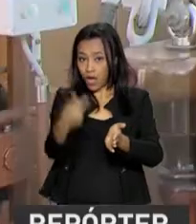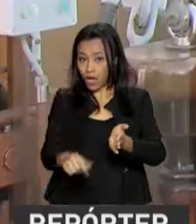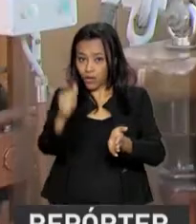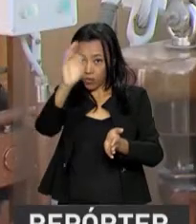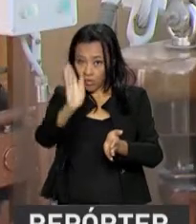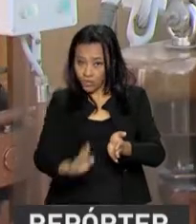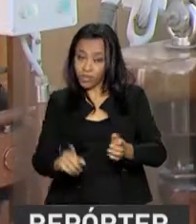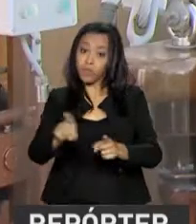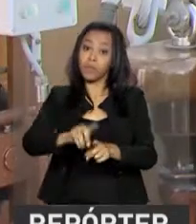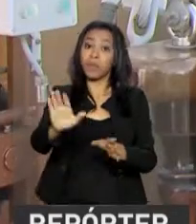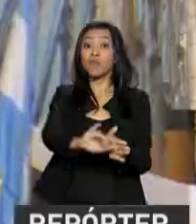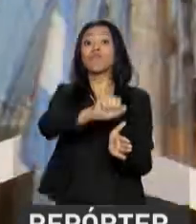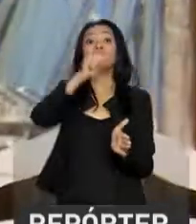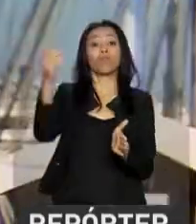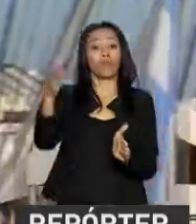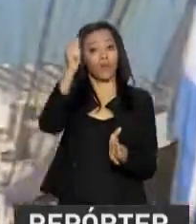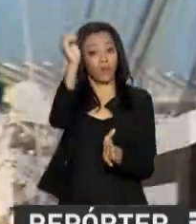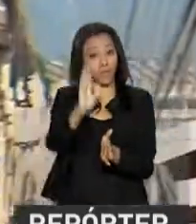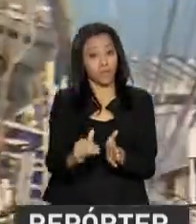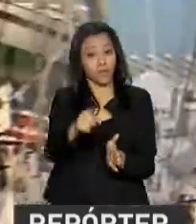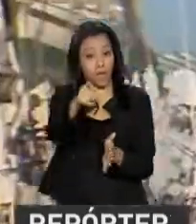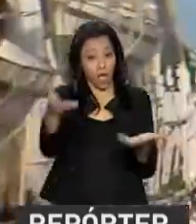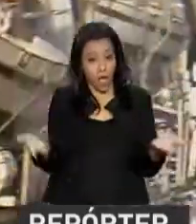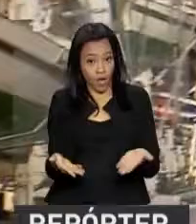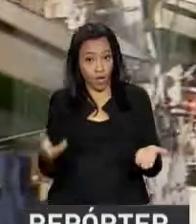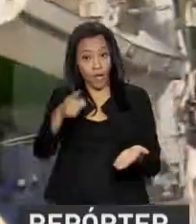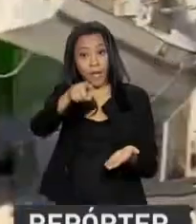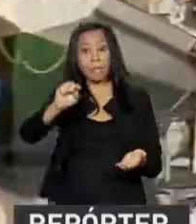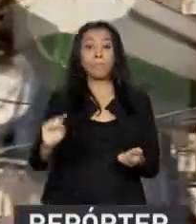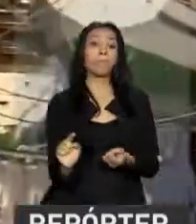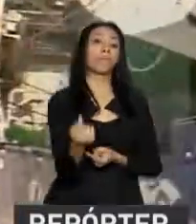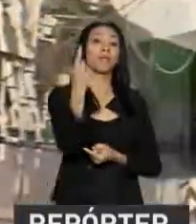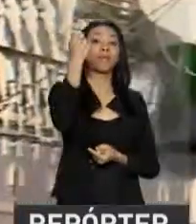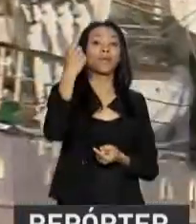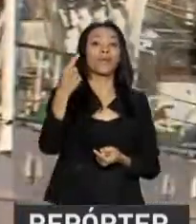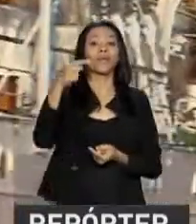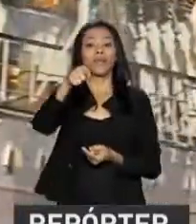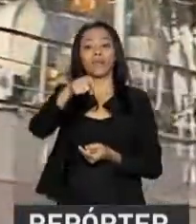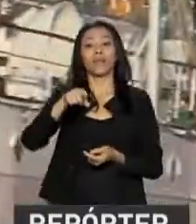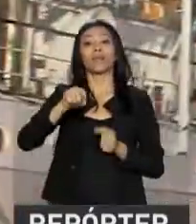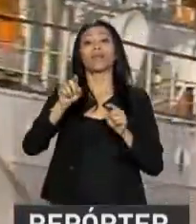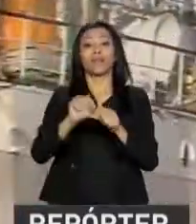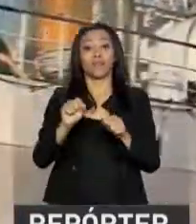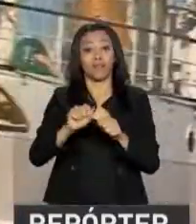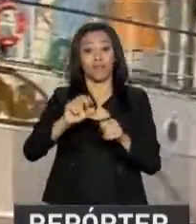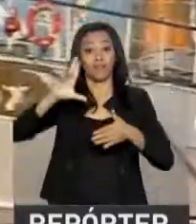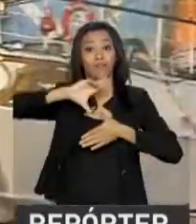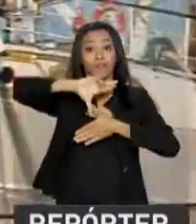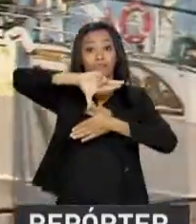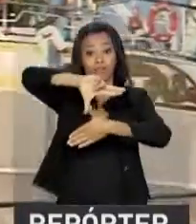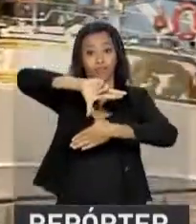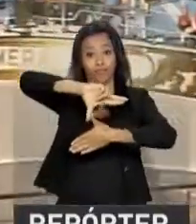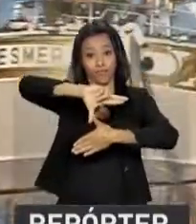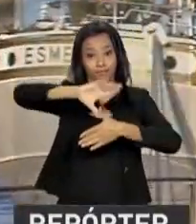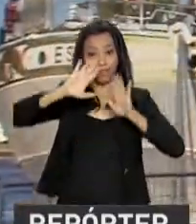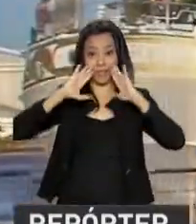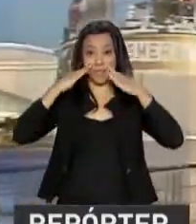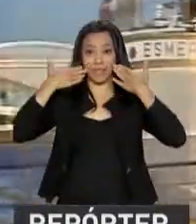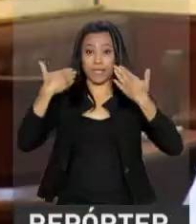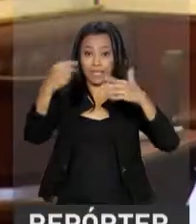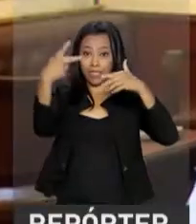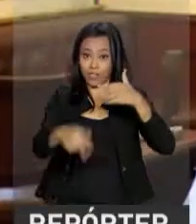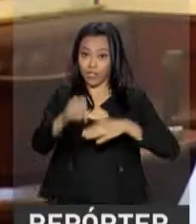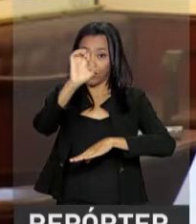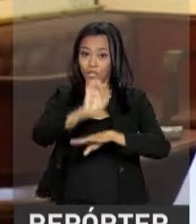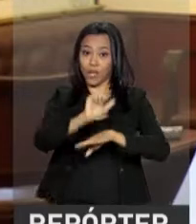e internacionalmente. Participa agora da primeira etapa da regata Velas Latinoamérica 2018, no Rio de Janeiro.